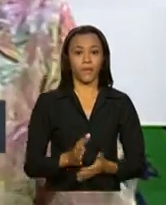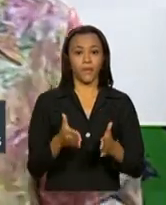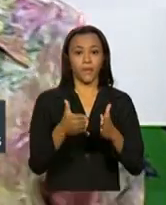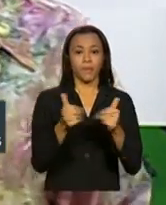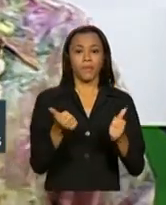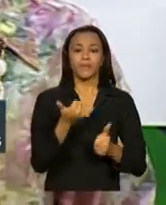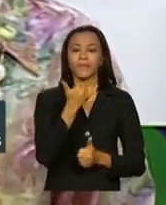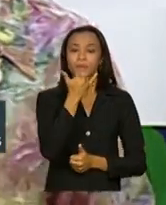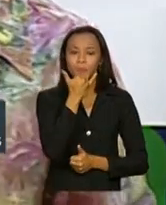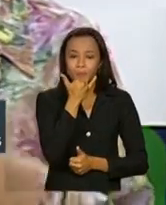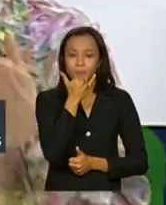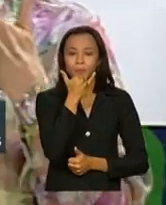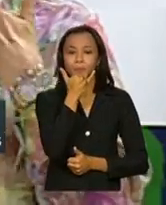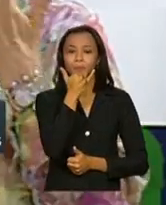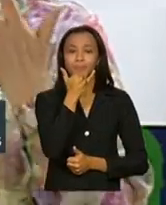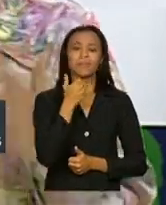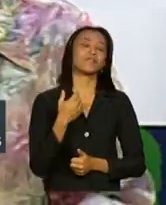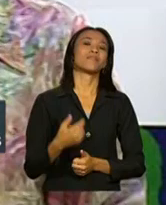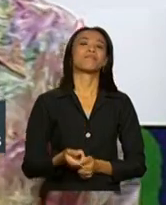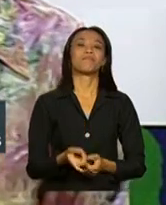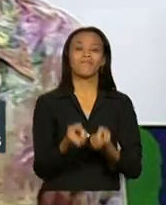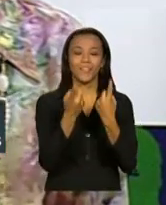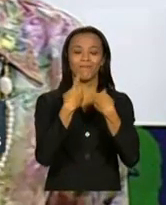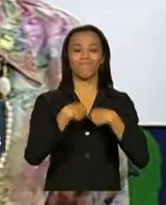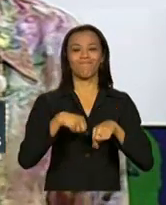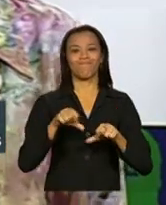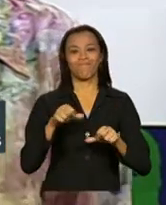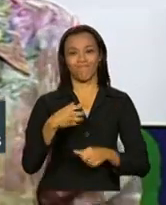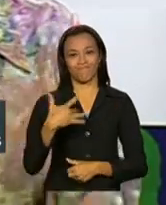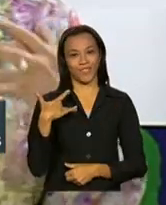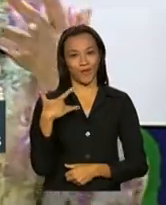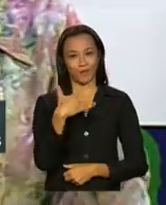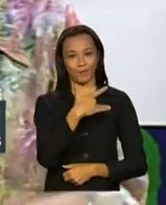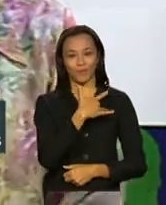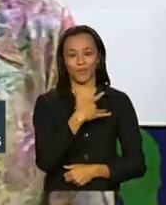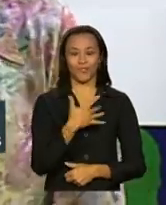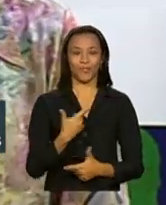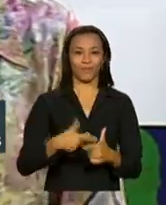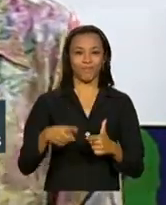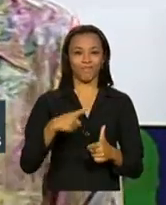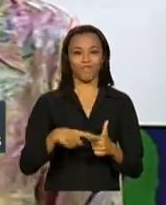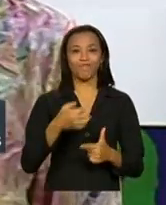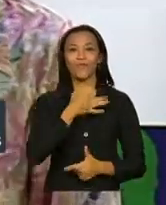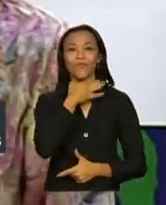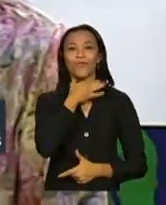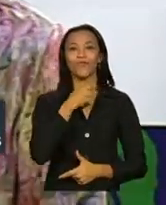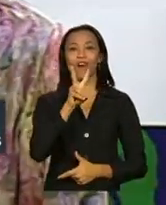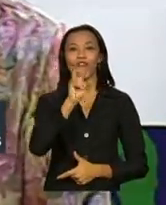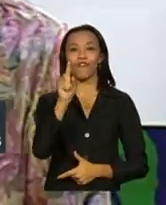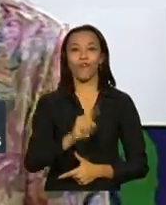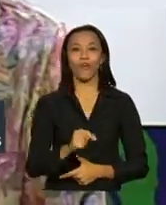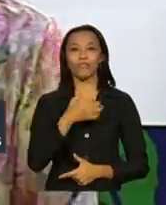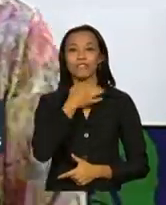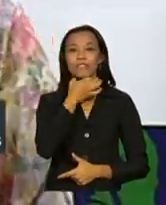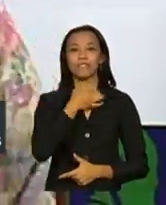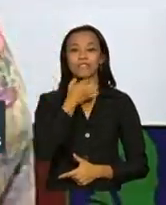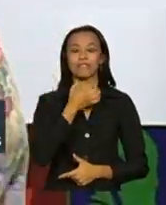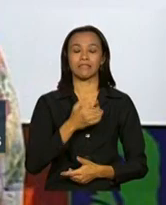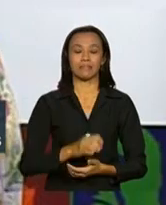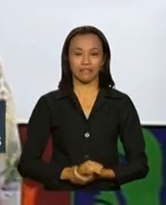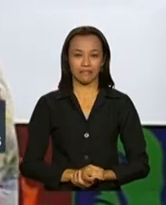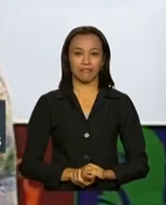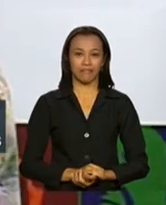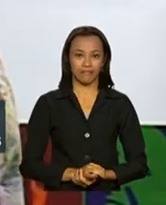desculpas pelas minhas condições eh vocais que estão eh bem